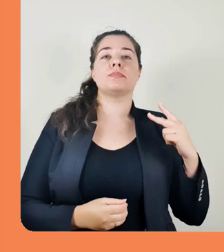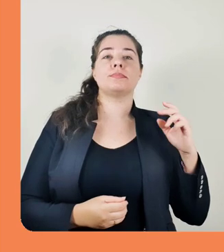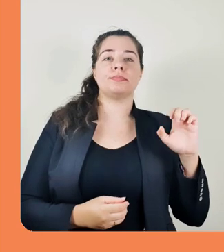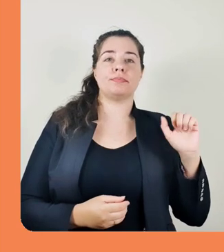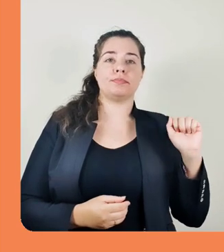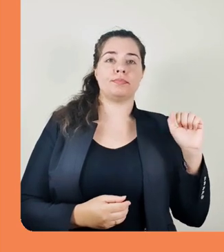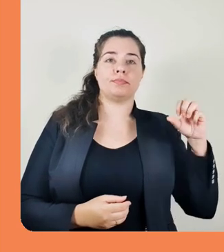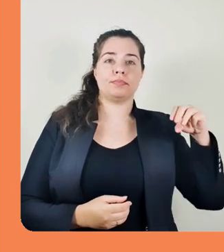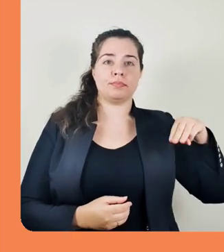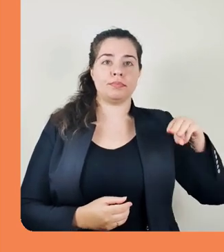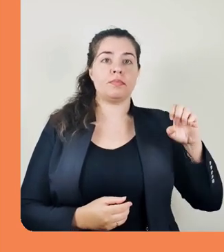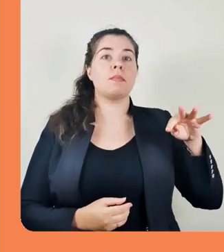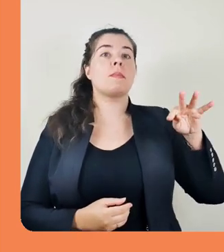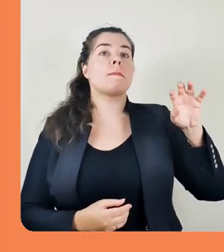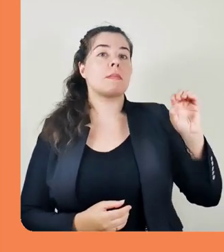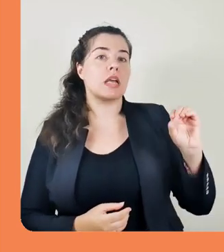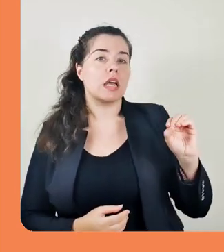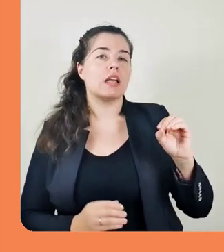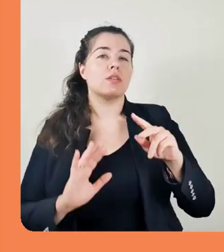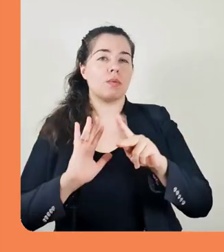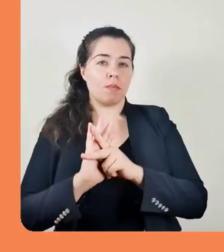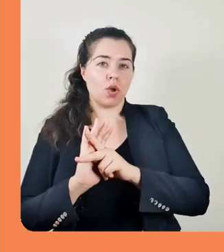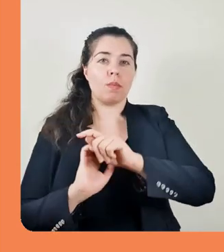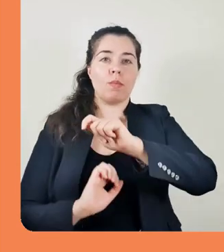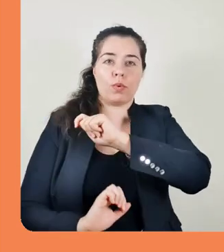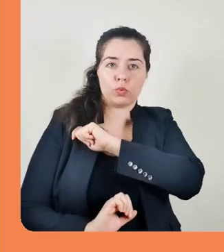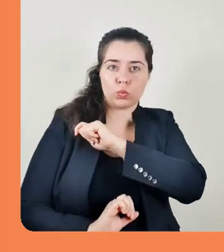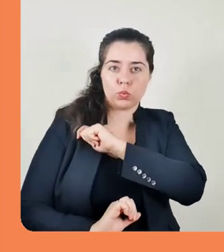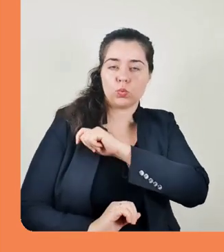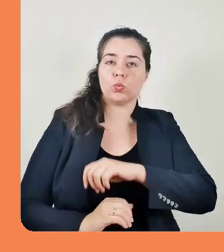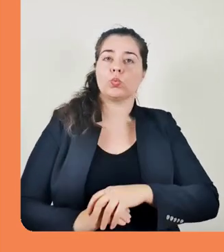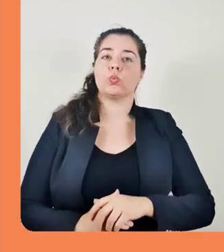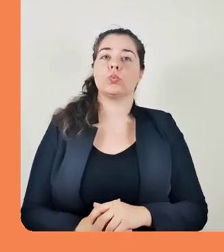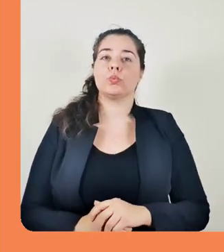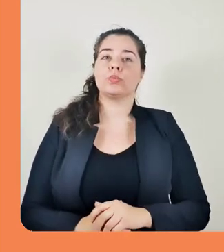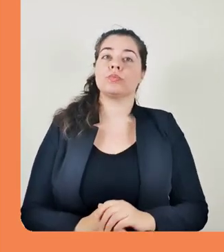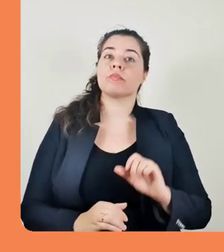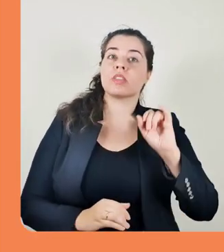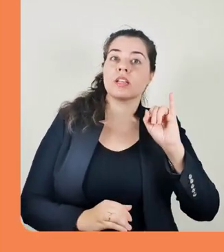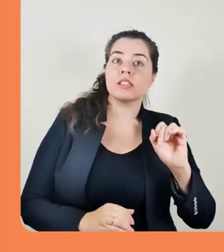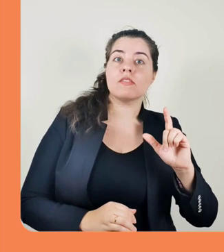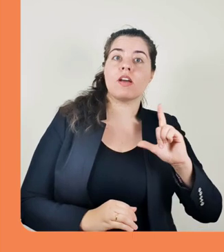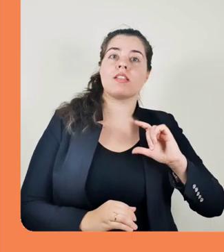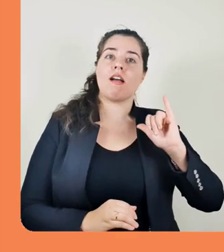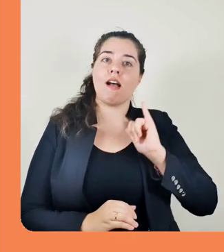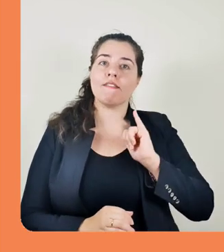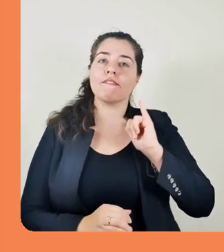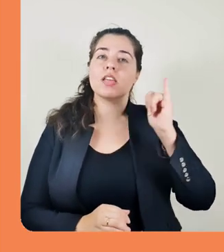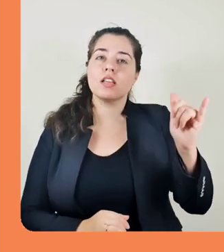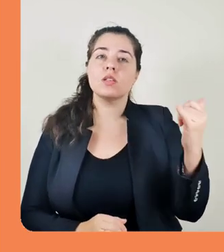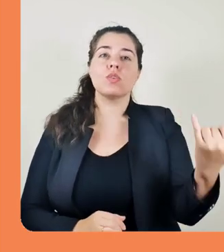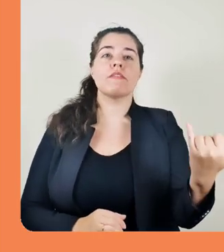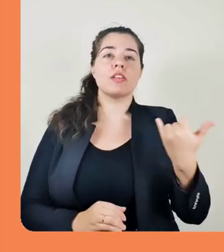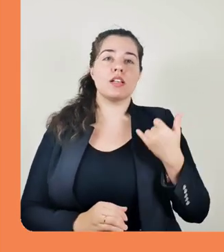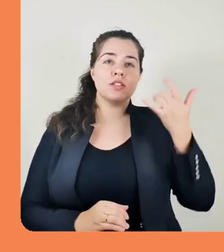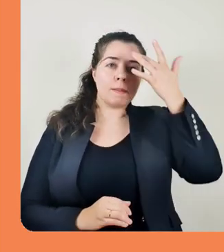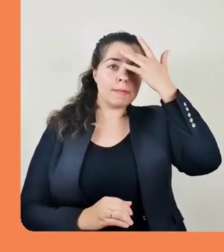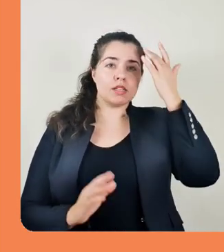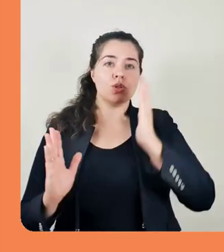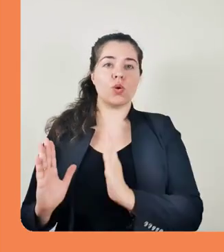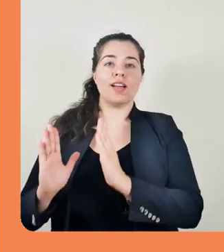ter uma página de informações para apresentar o ranqueamento tentado